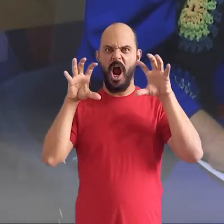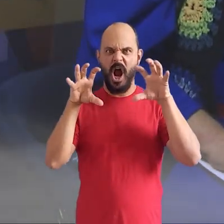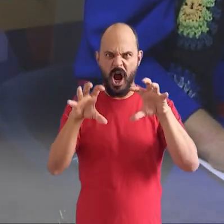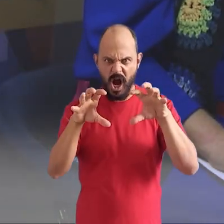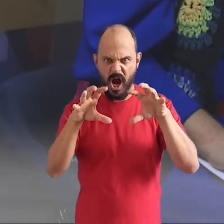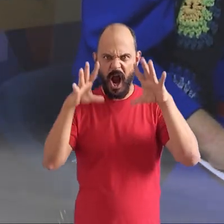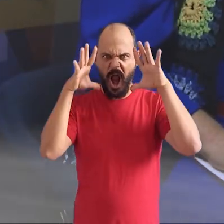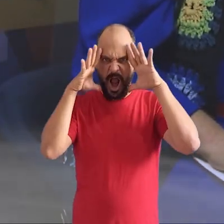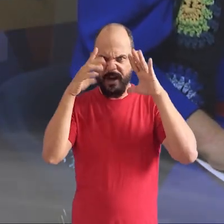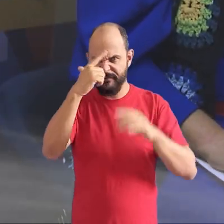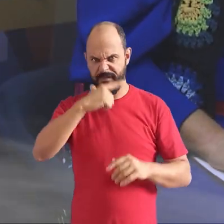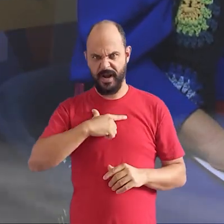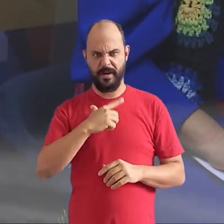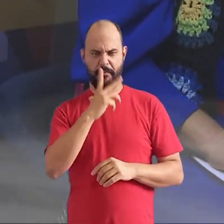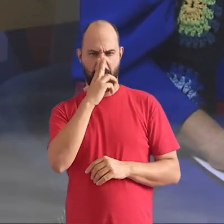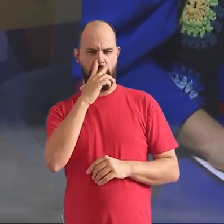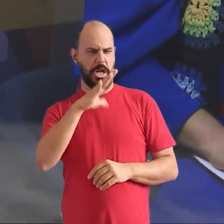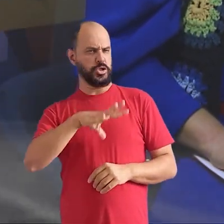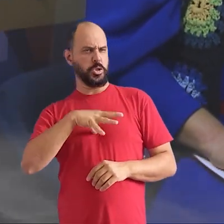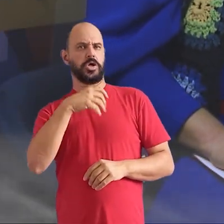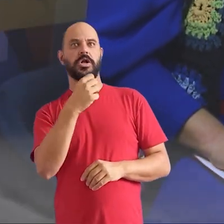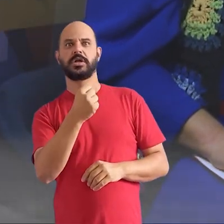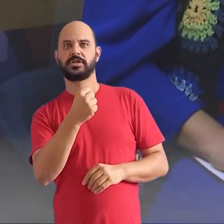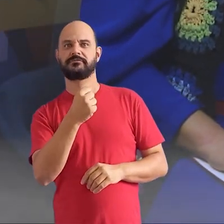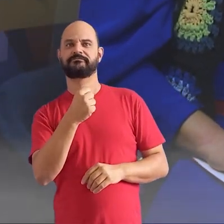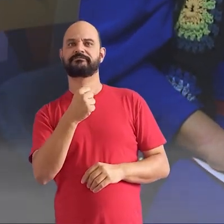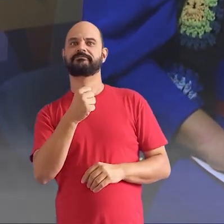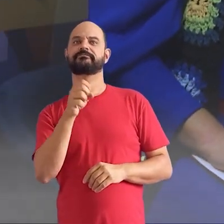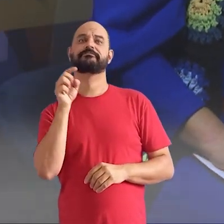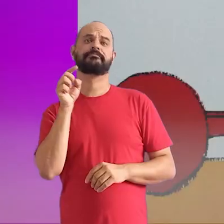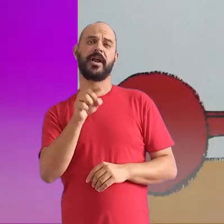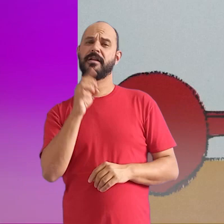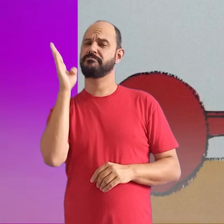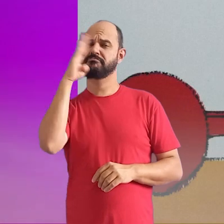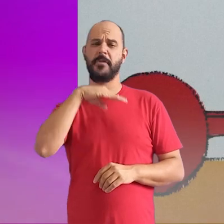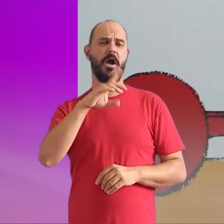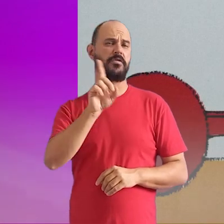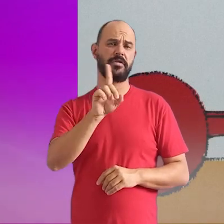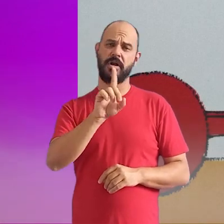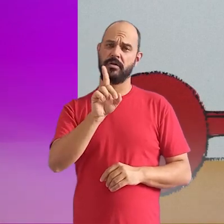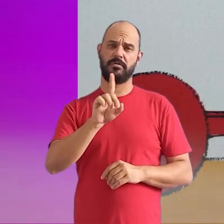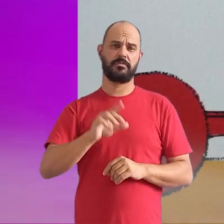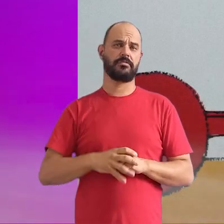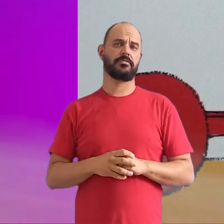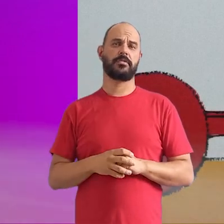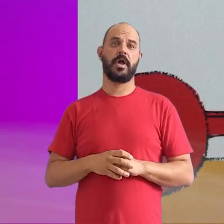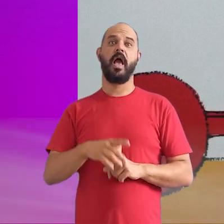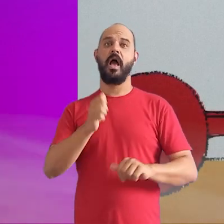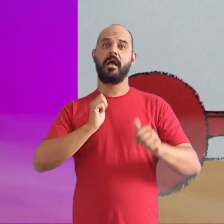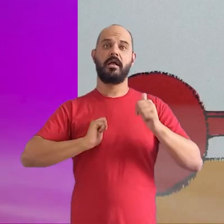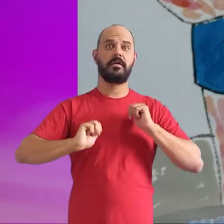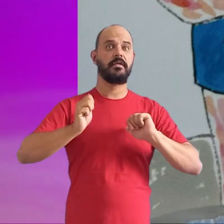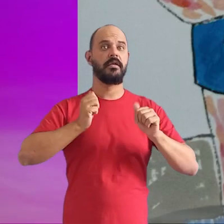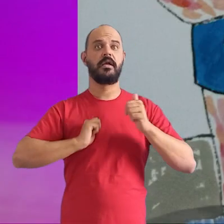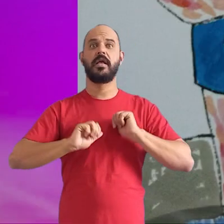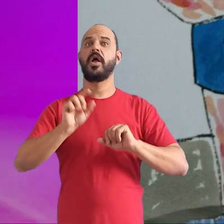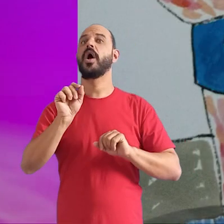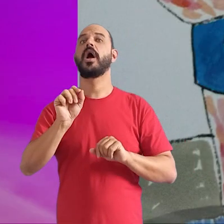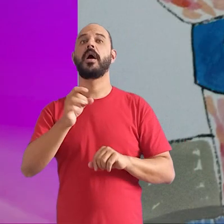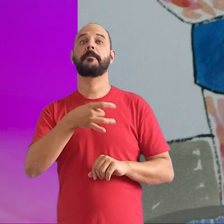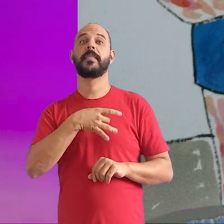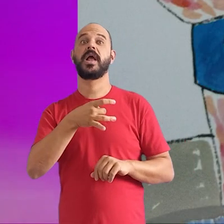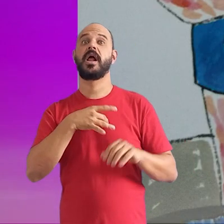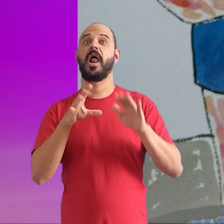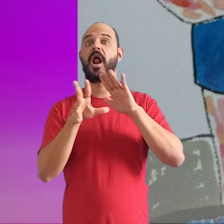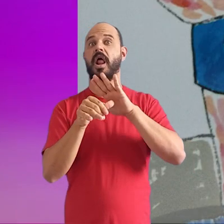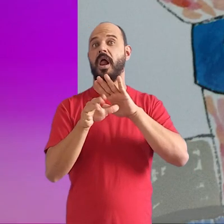de cara feia, apesar de parecer valentão, não tem maldade. Toda sua ansiedade